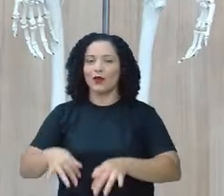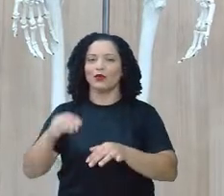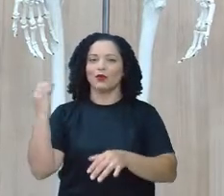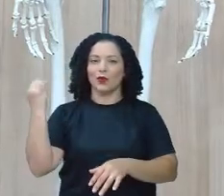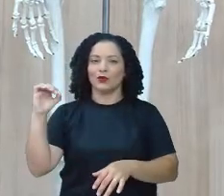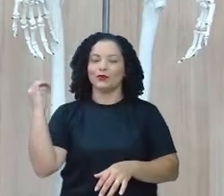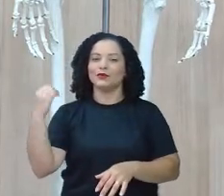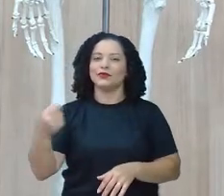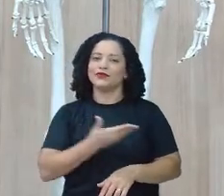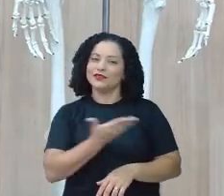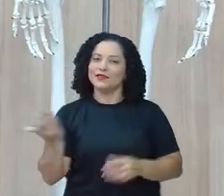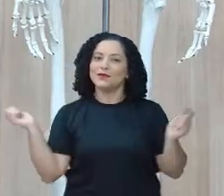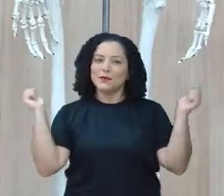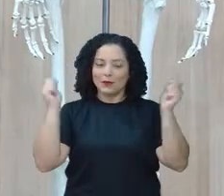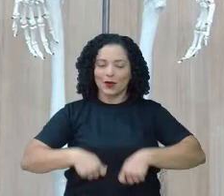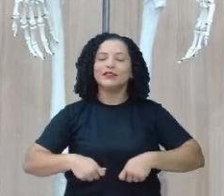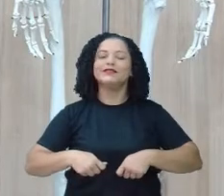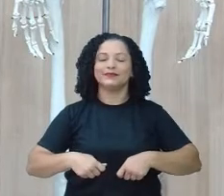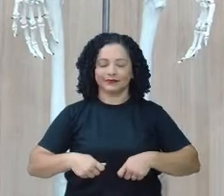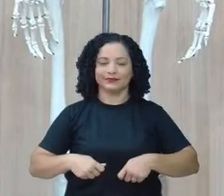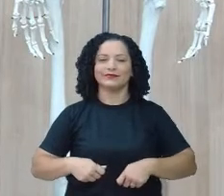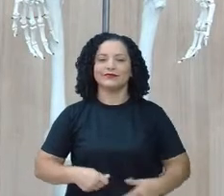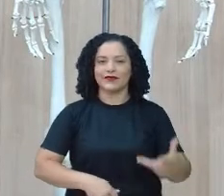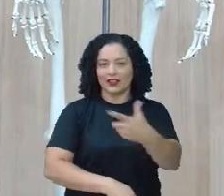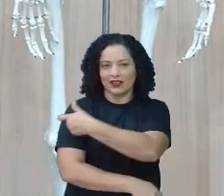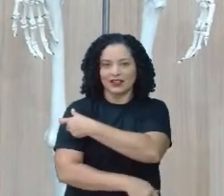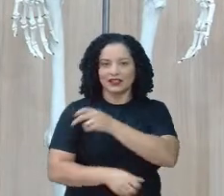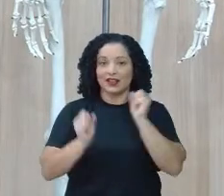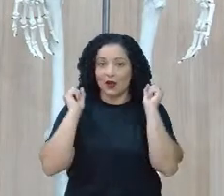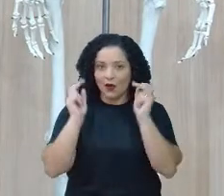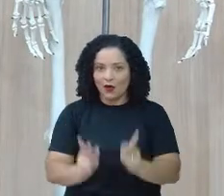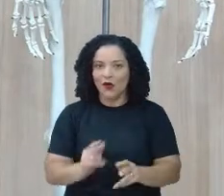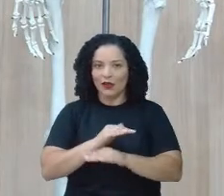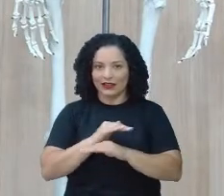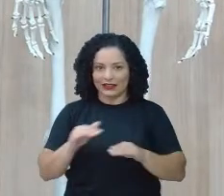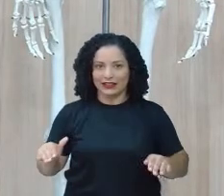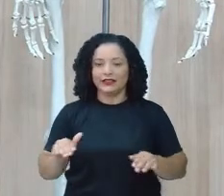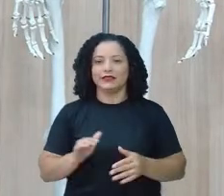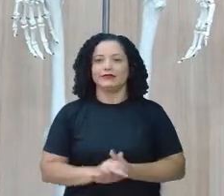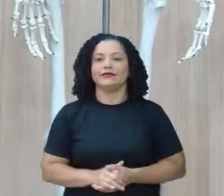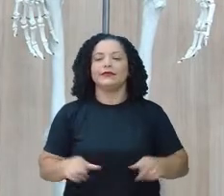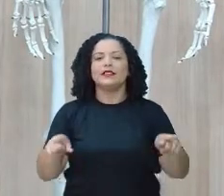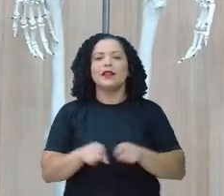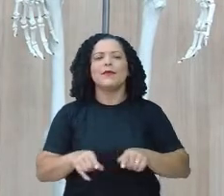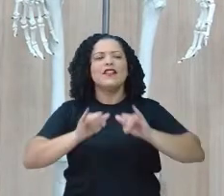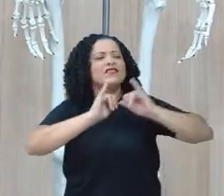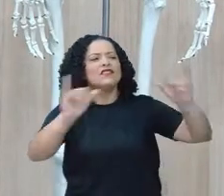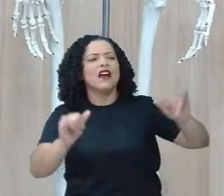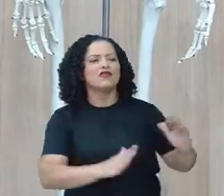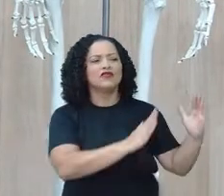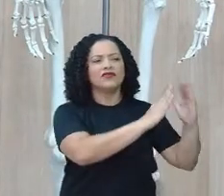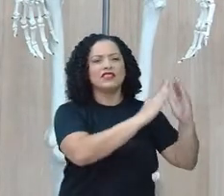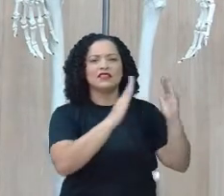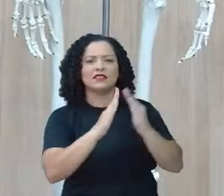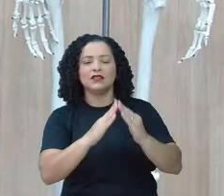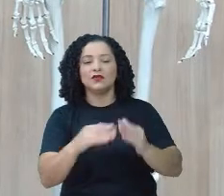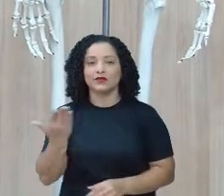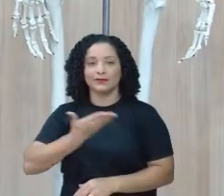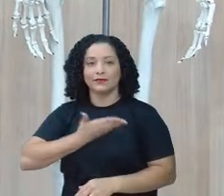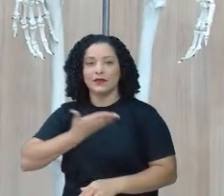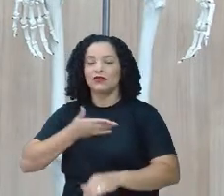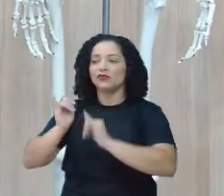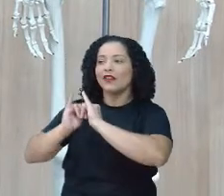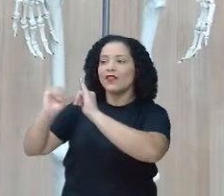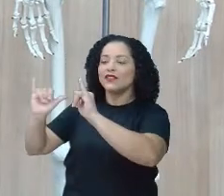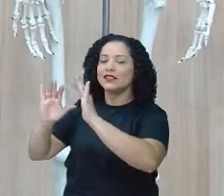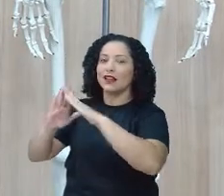como atualizar a sua vacina. Avisa também aos vizinhos, aos amigos, Fala lá na escola que tem